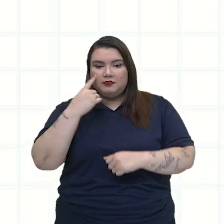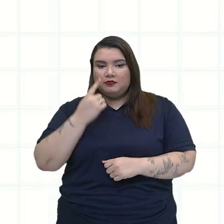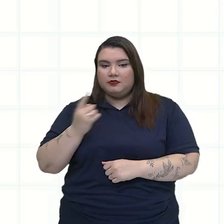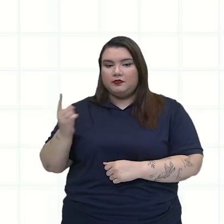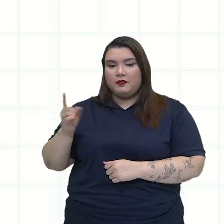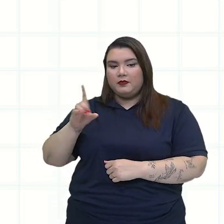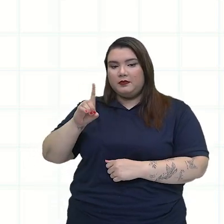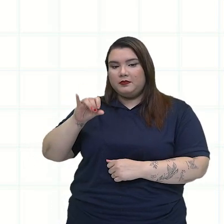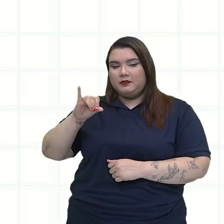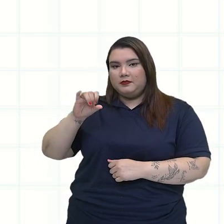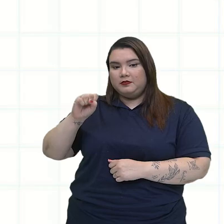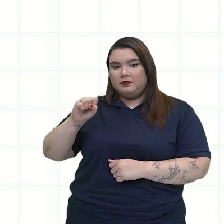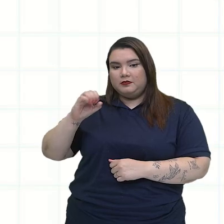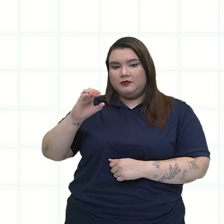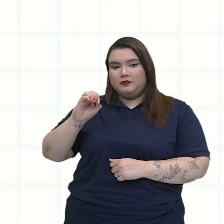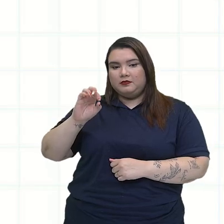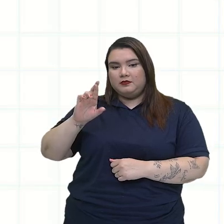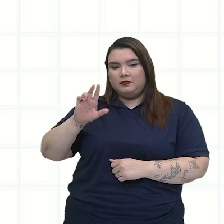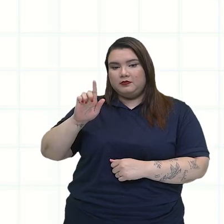disorganized.